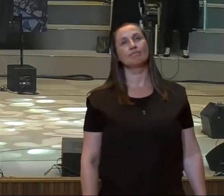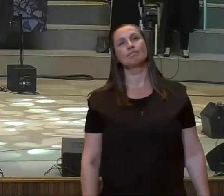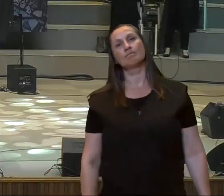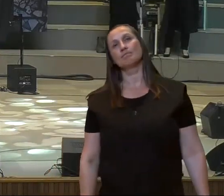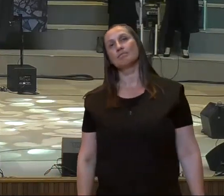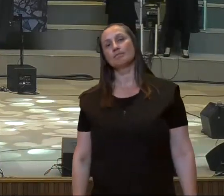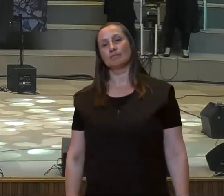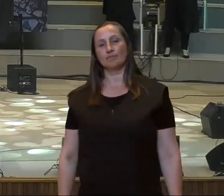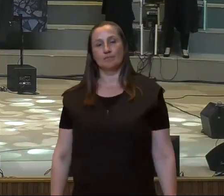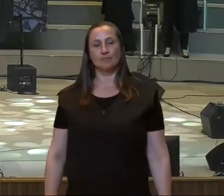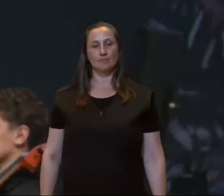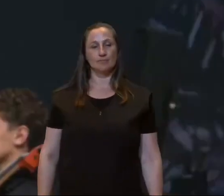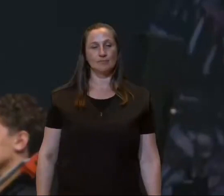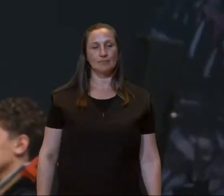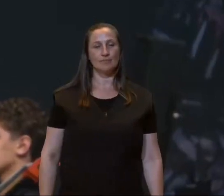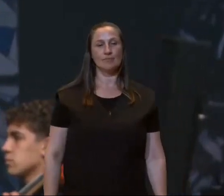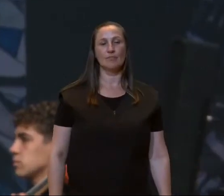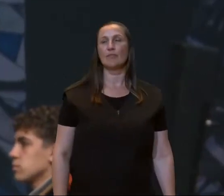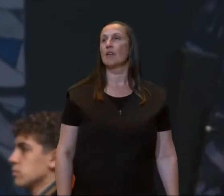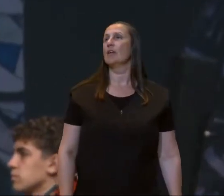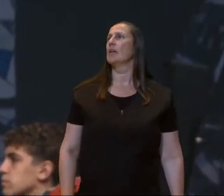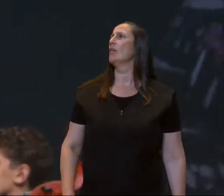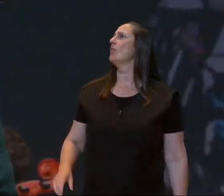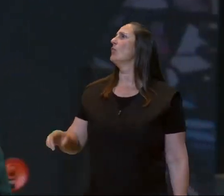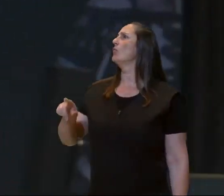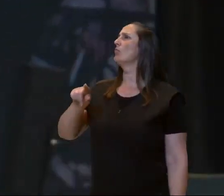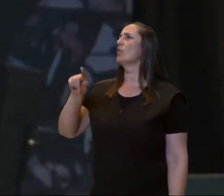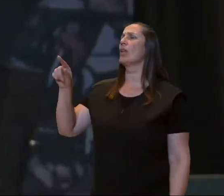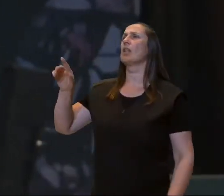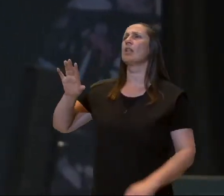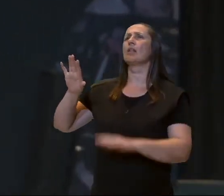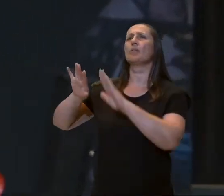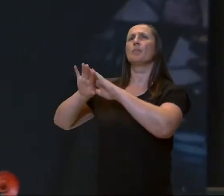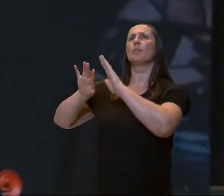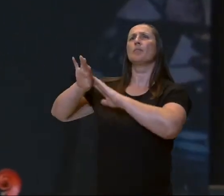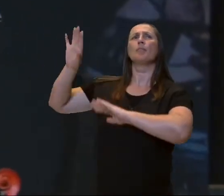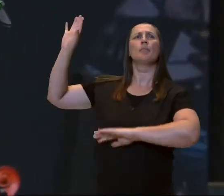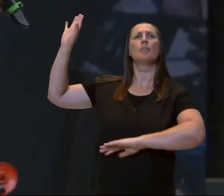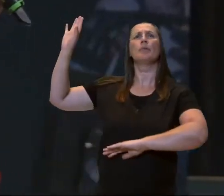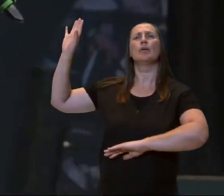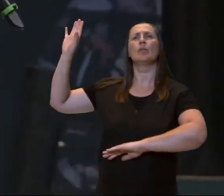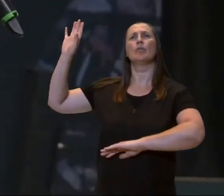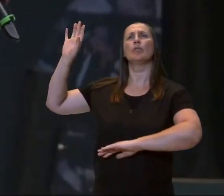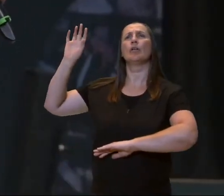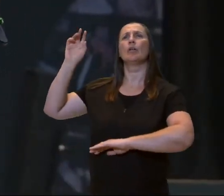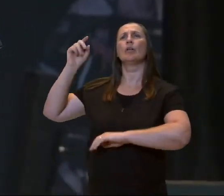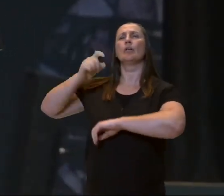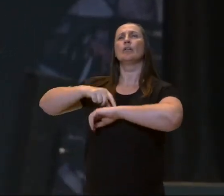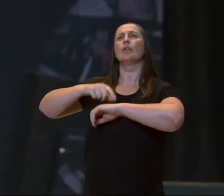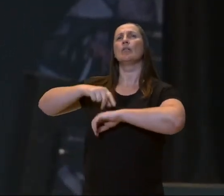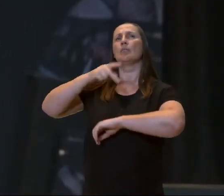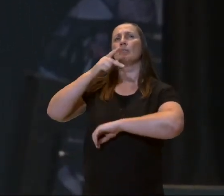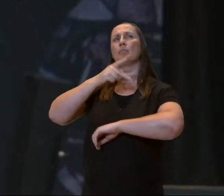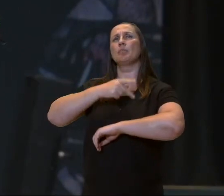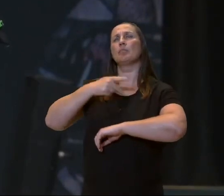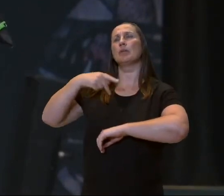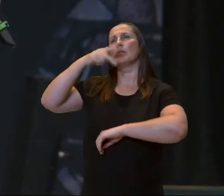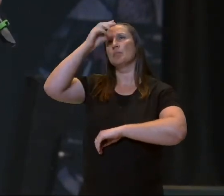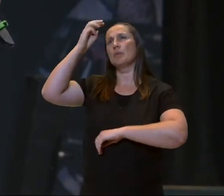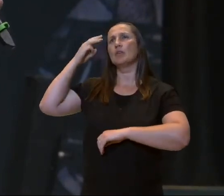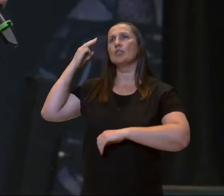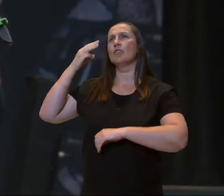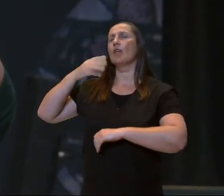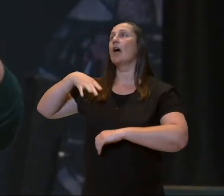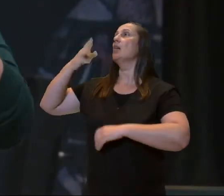Oi. Quem é que levantou a mão na hora que o pastor Michel estava orando, dizendo: primeira vez eu